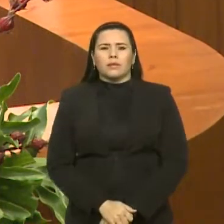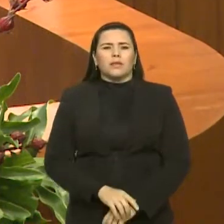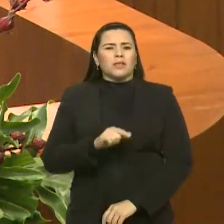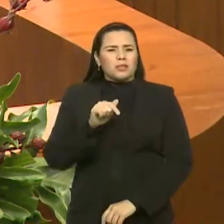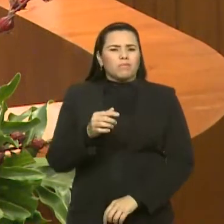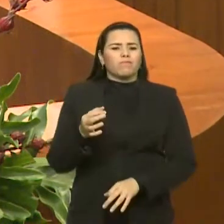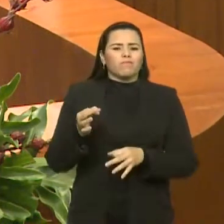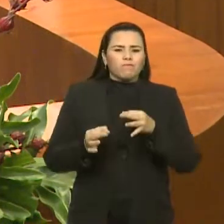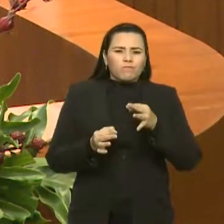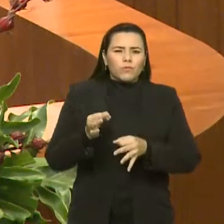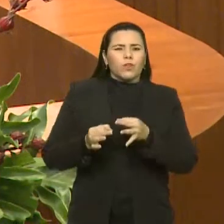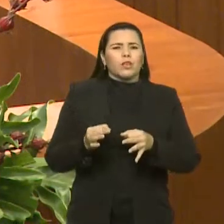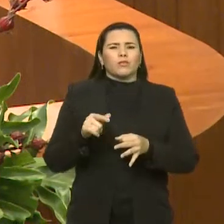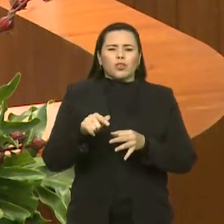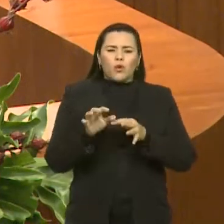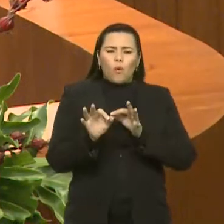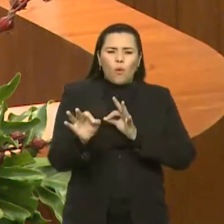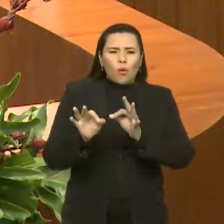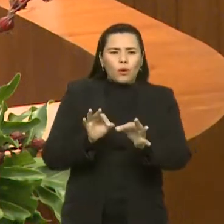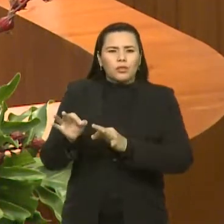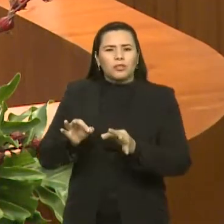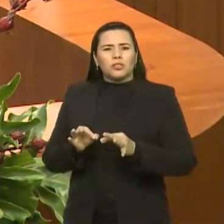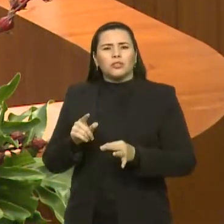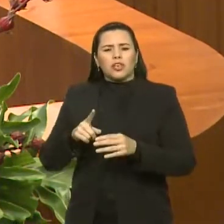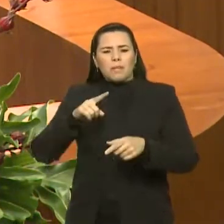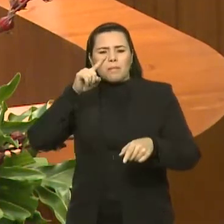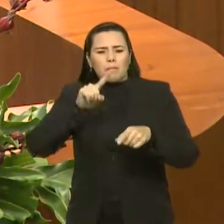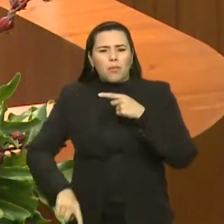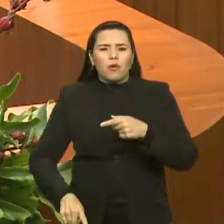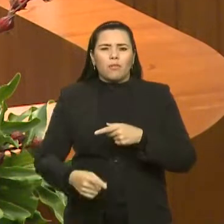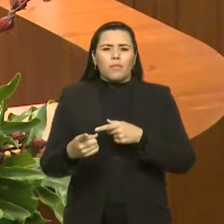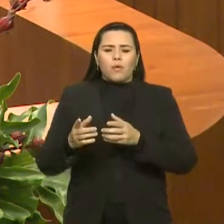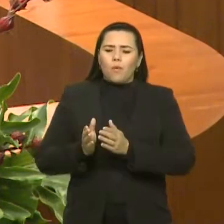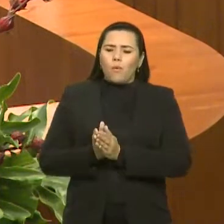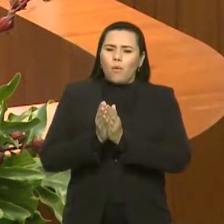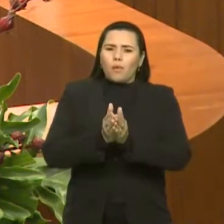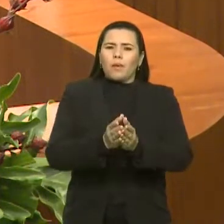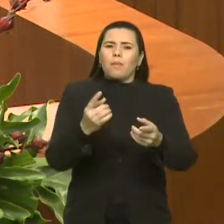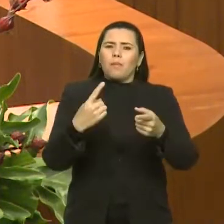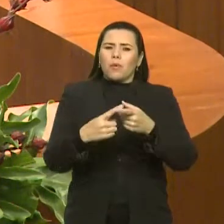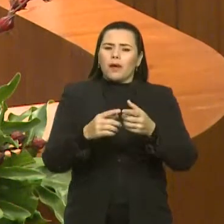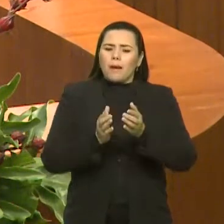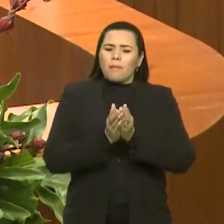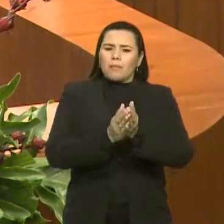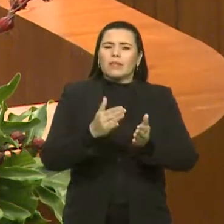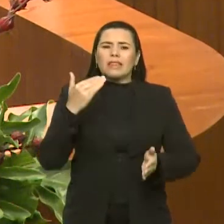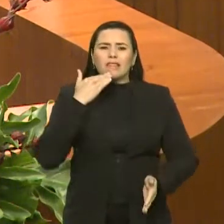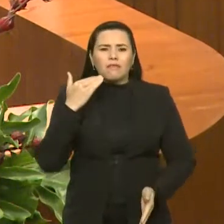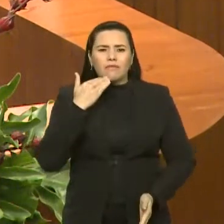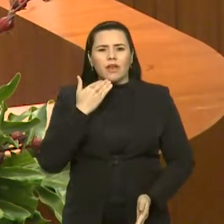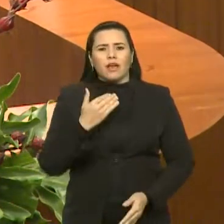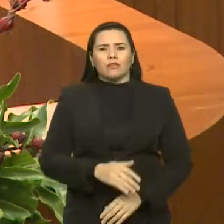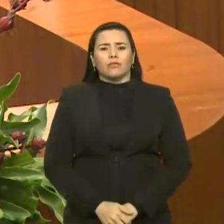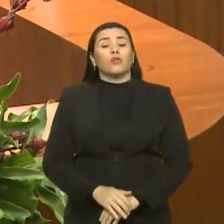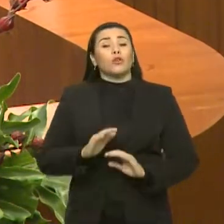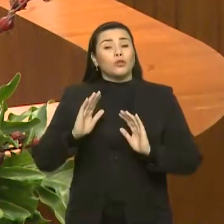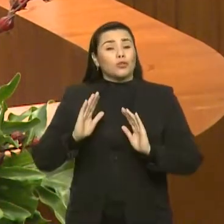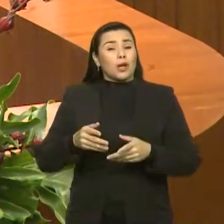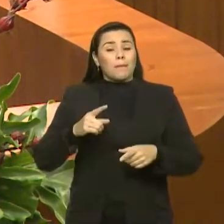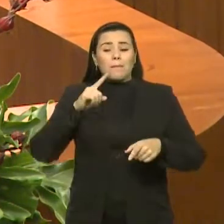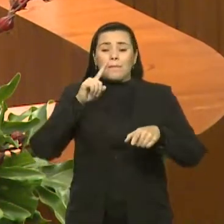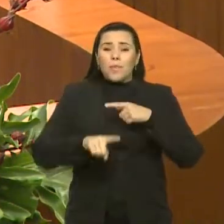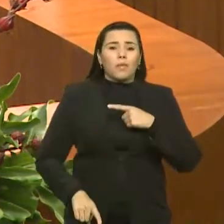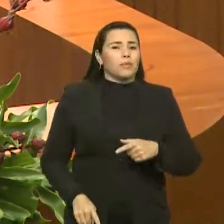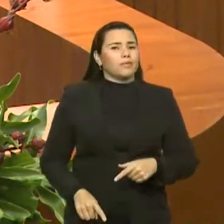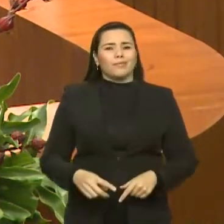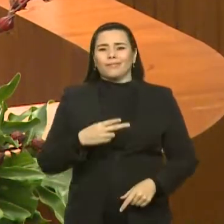e não liberar essa embarcação para fazer a travessia. Embarcação essa que, por nota, já foi proibida, que não